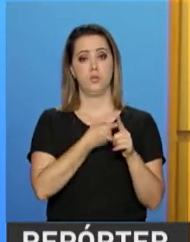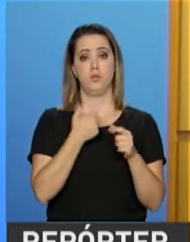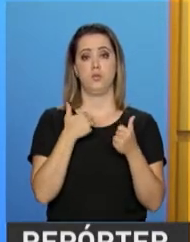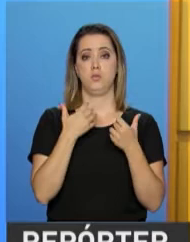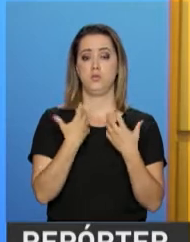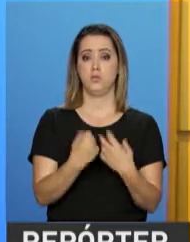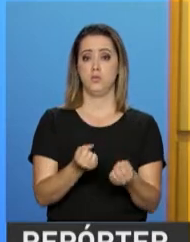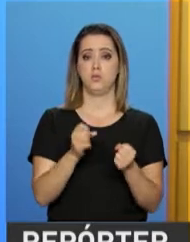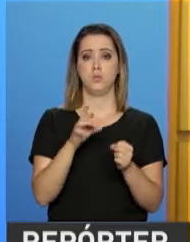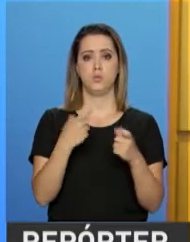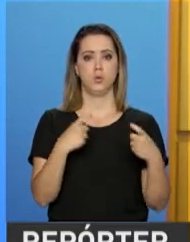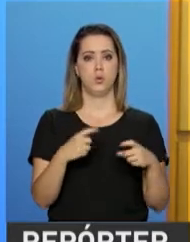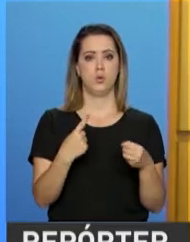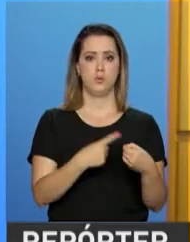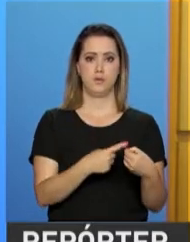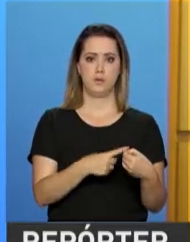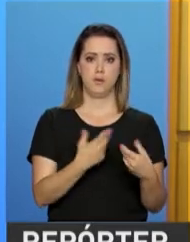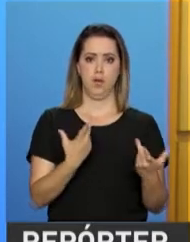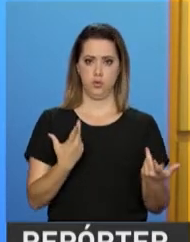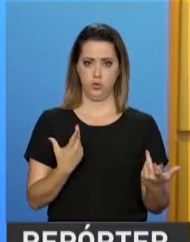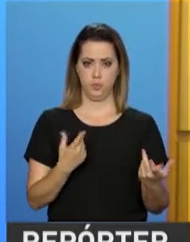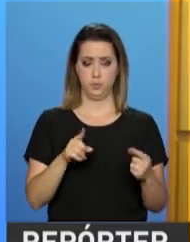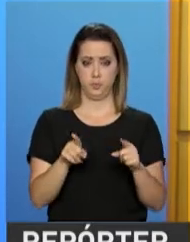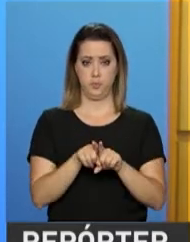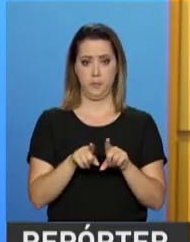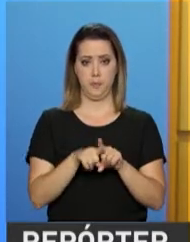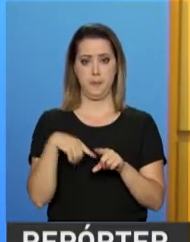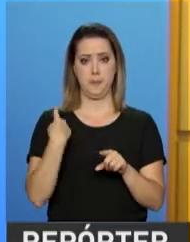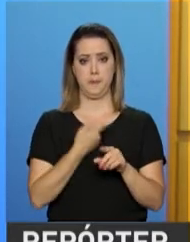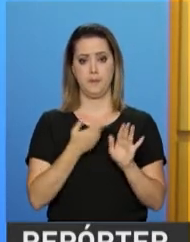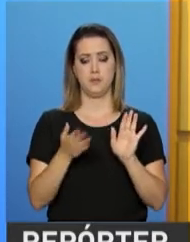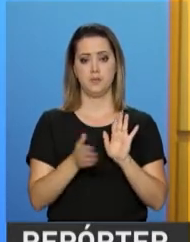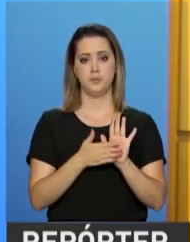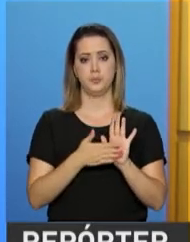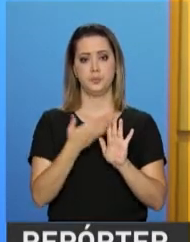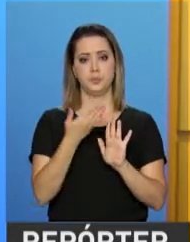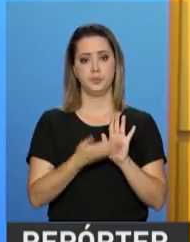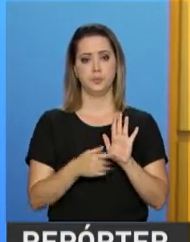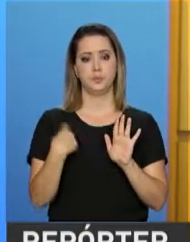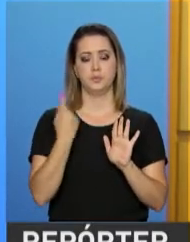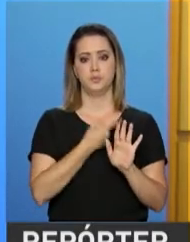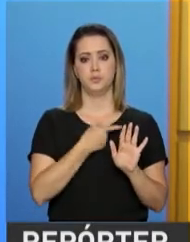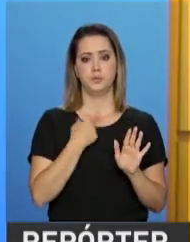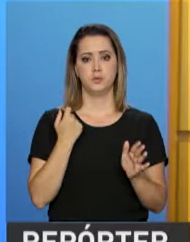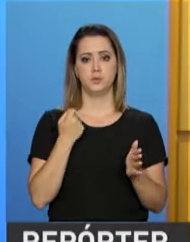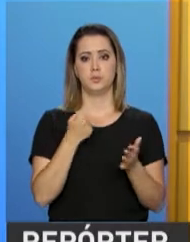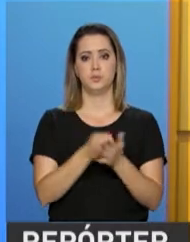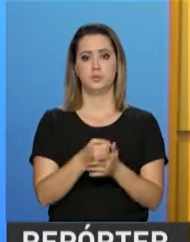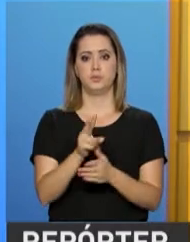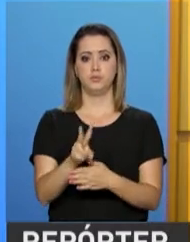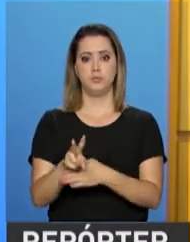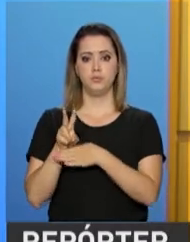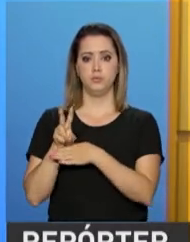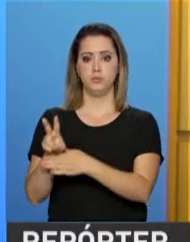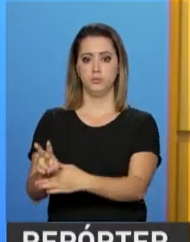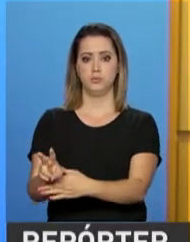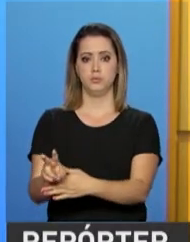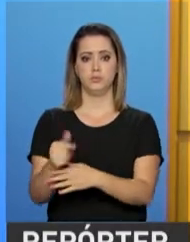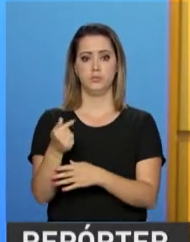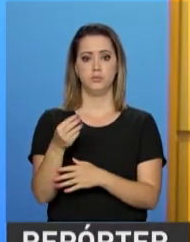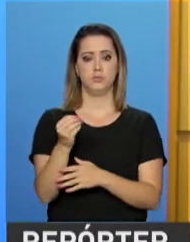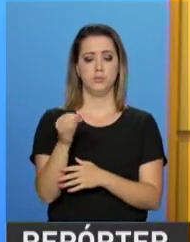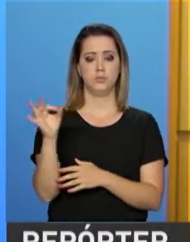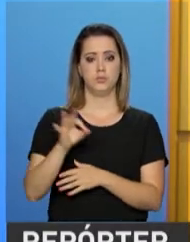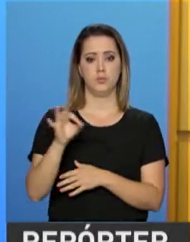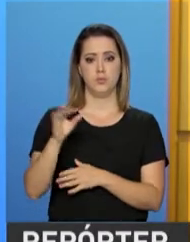somente em área urbana e também a nossa proposta é que nós financiamos 70% do custo